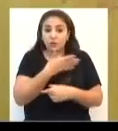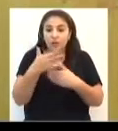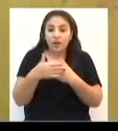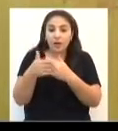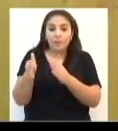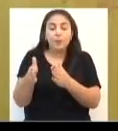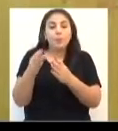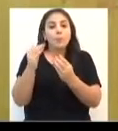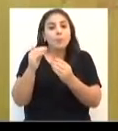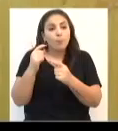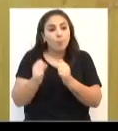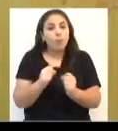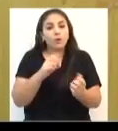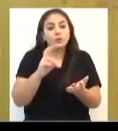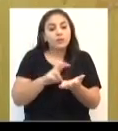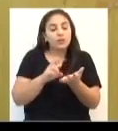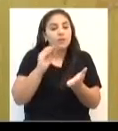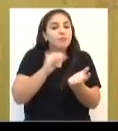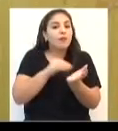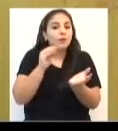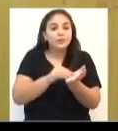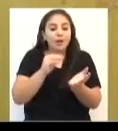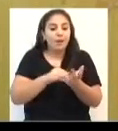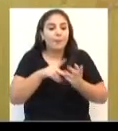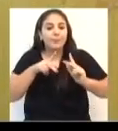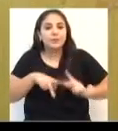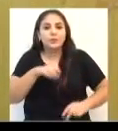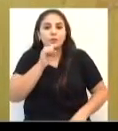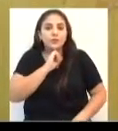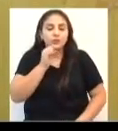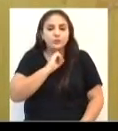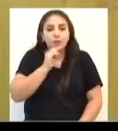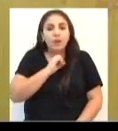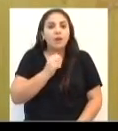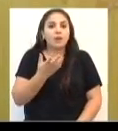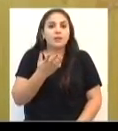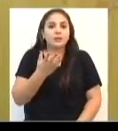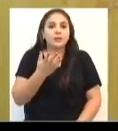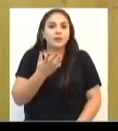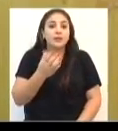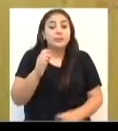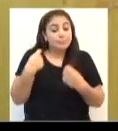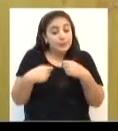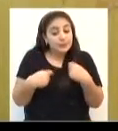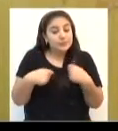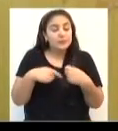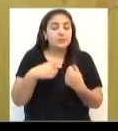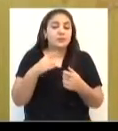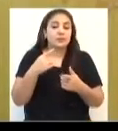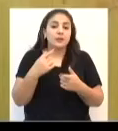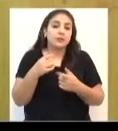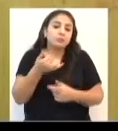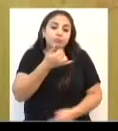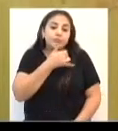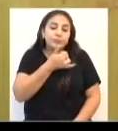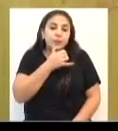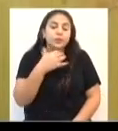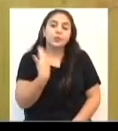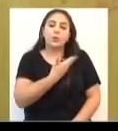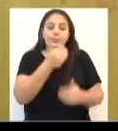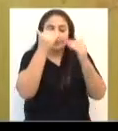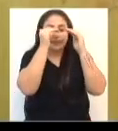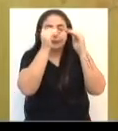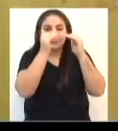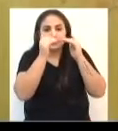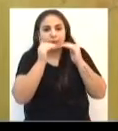pode faltar para um idoso ou para uma criança da idade preconizada e daqui a um pouco acabou as vacinas. Então, infelizmente, a gente tem que